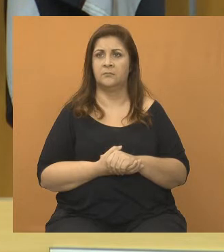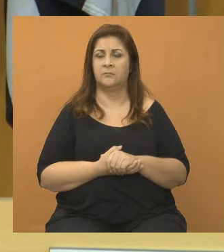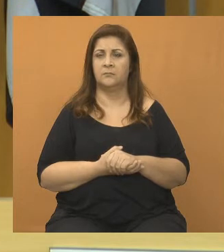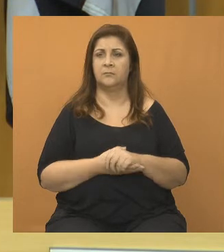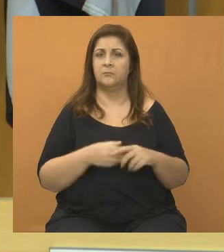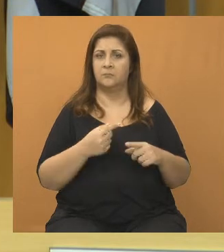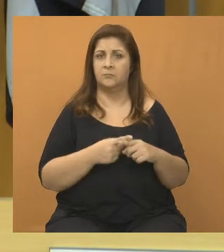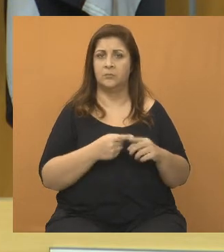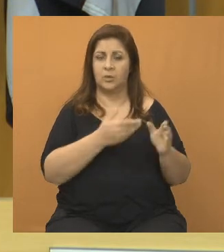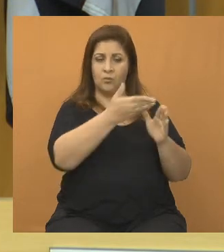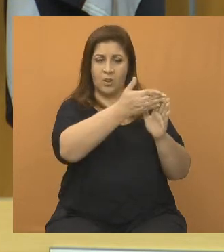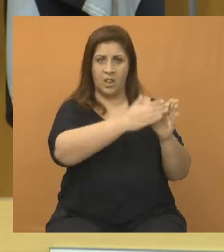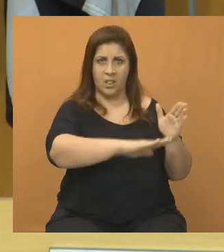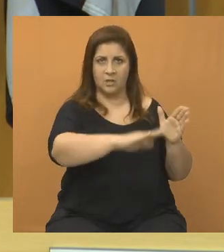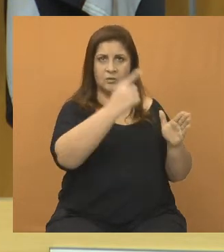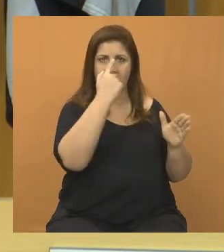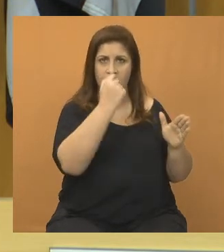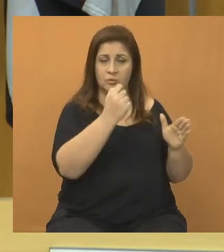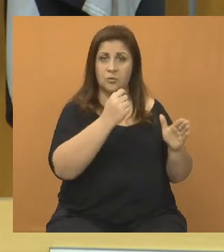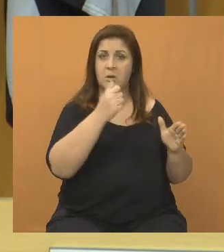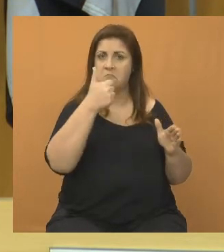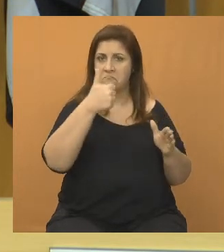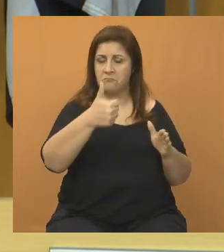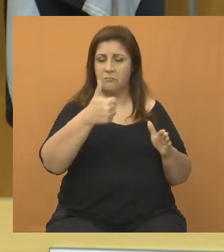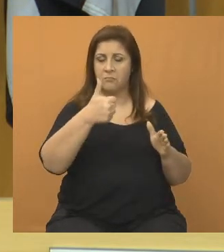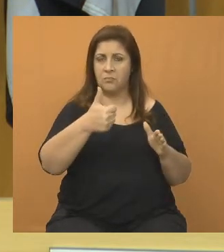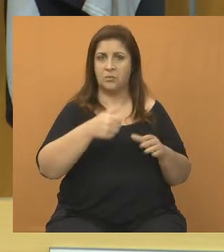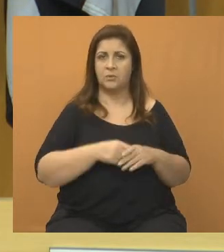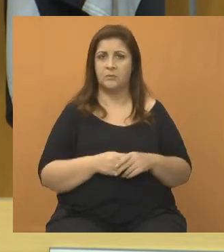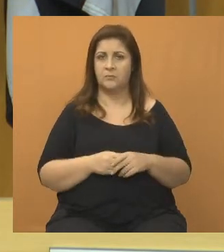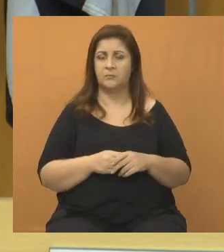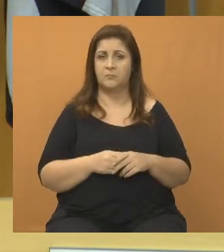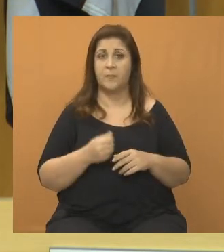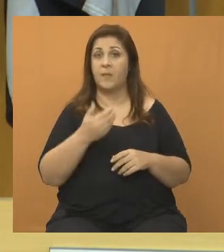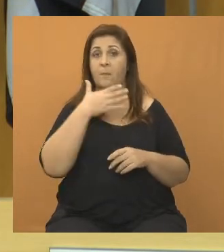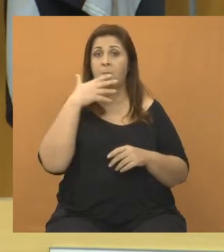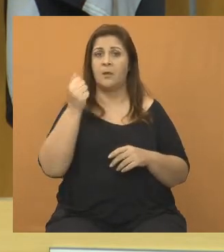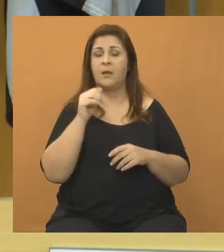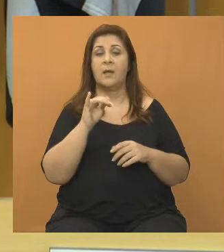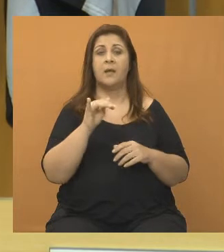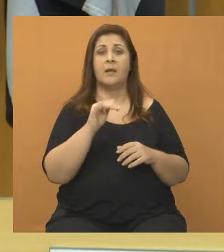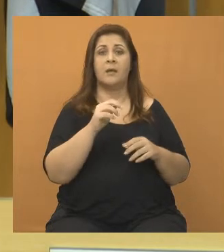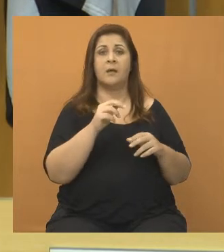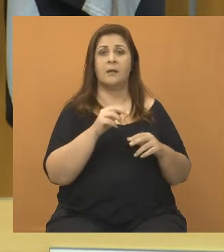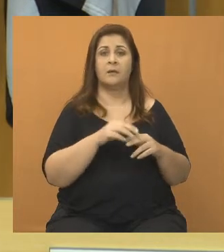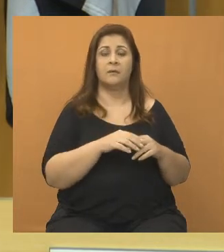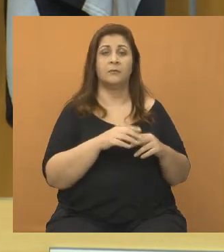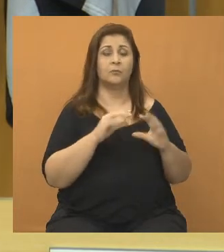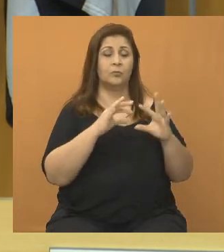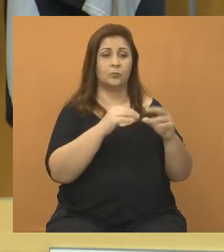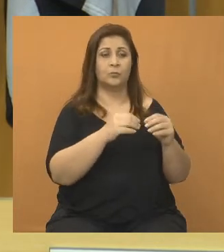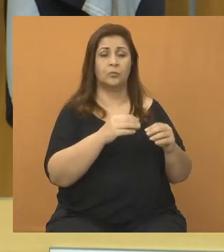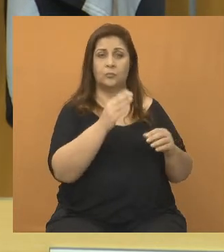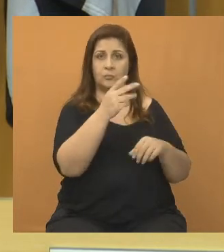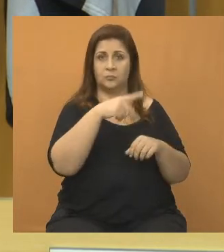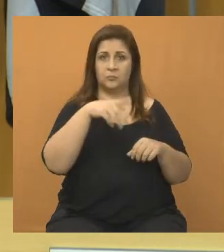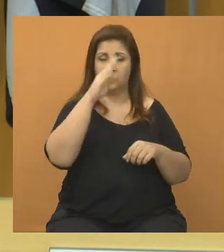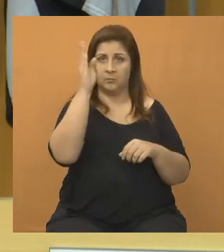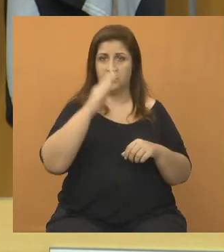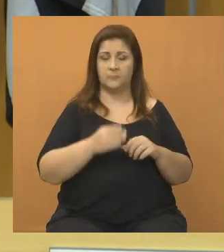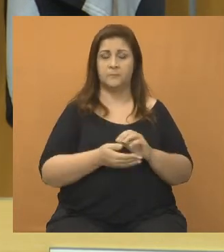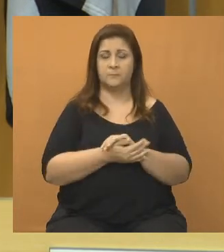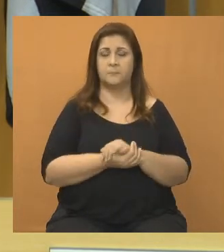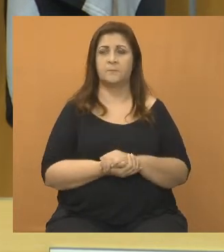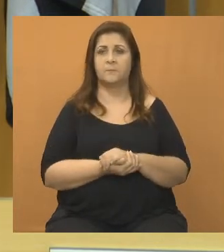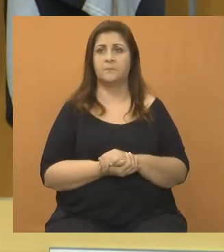qualidade, um aterro nota 10 na CETESB, isso custa, né? Você tem os serviços de capina, manutenção de